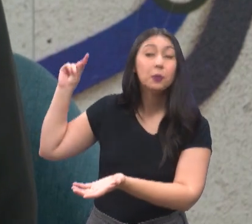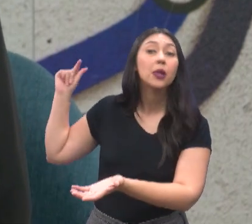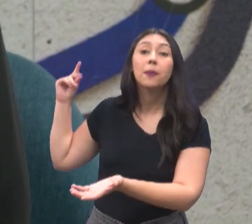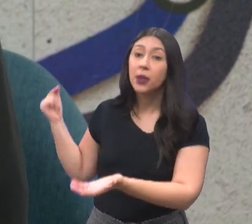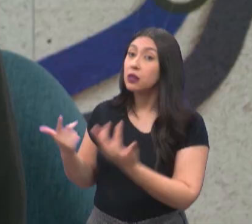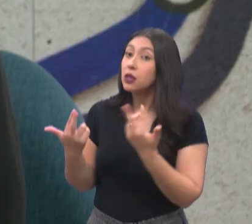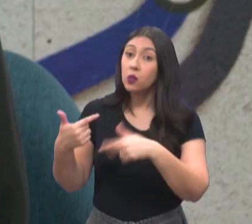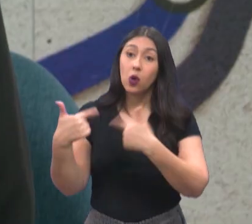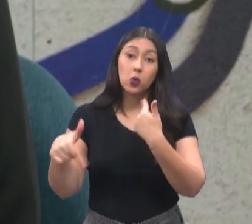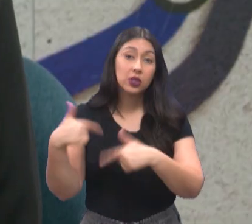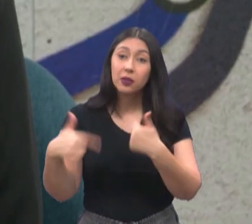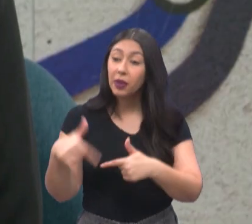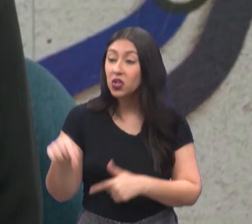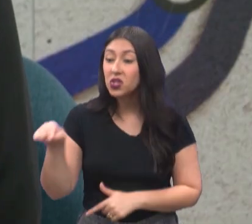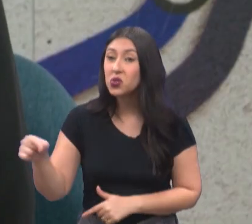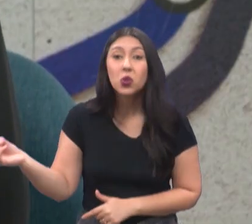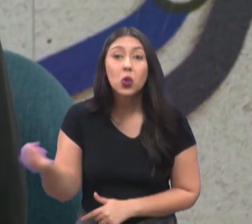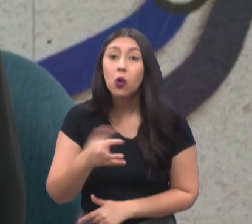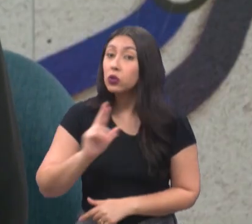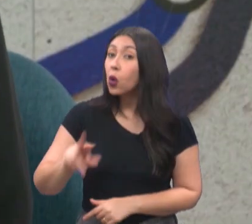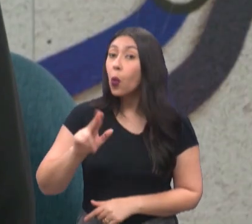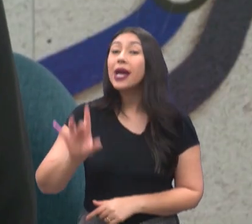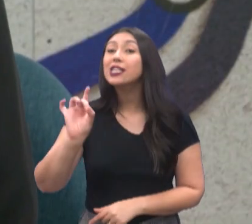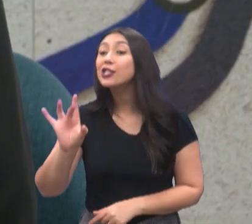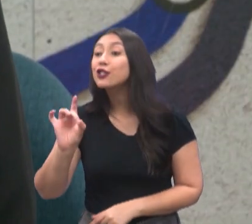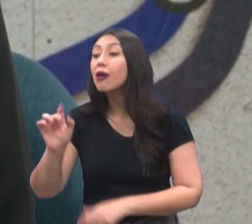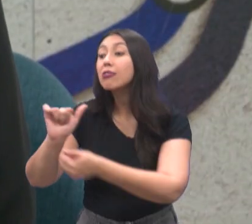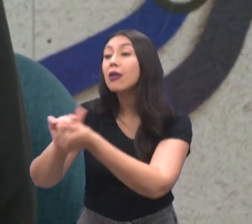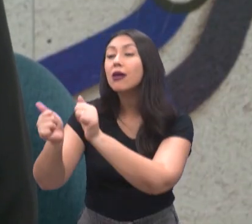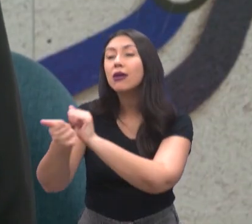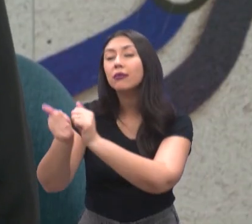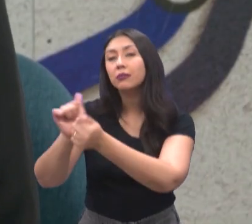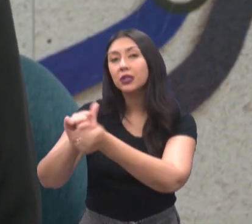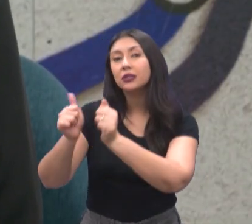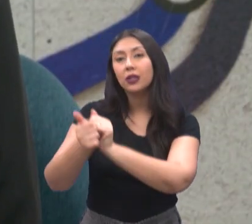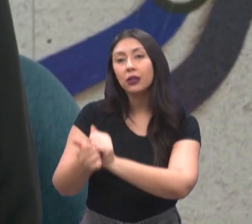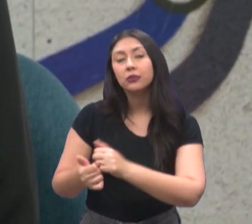não é nova, né? Ela foi só atualizando com o tempo, né? Então,